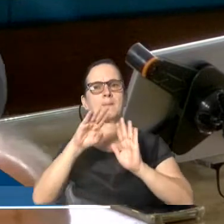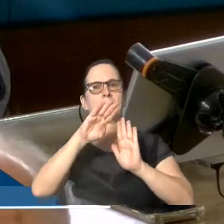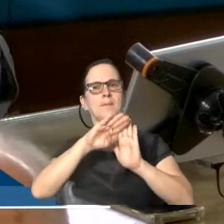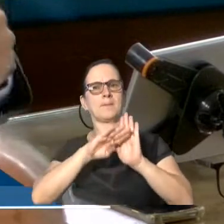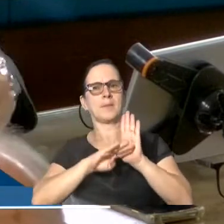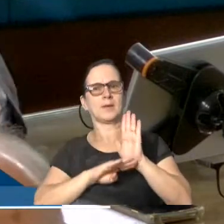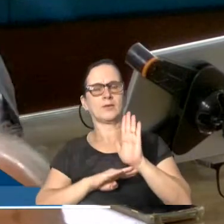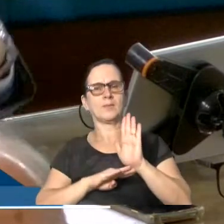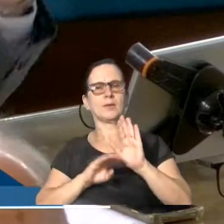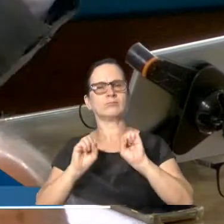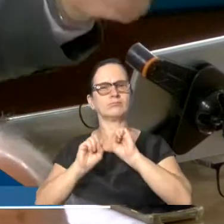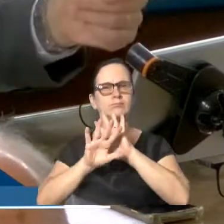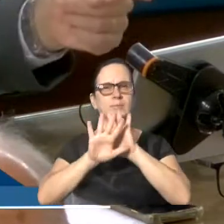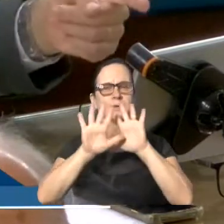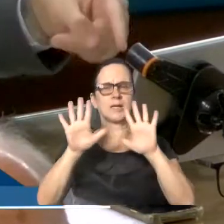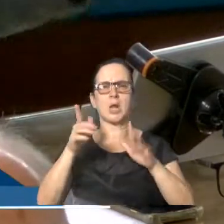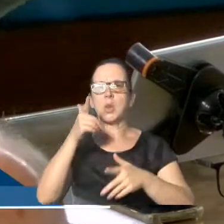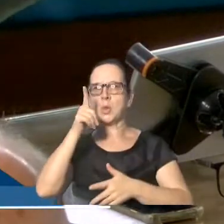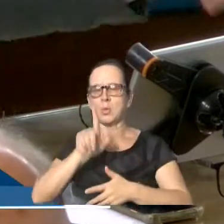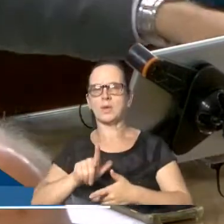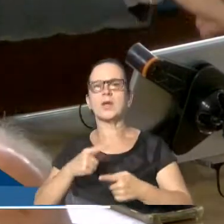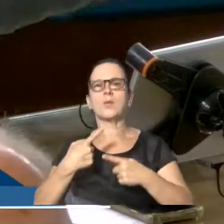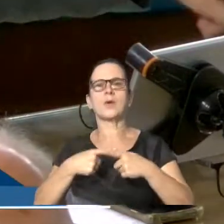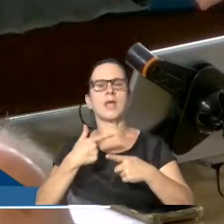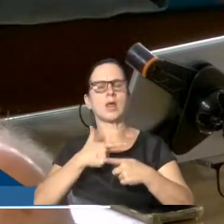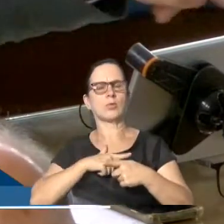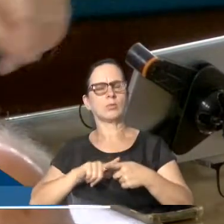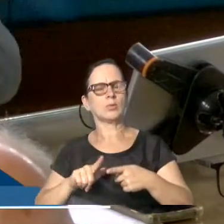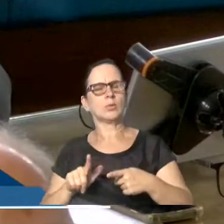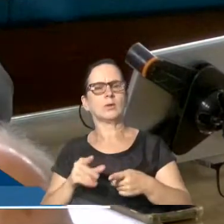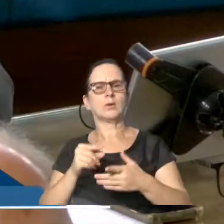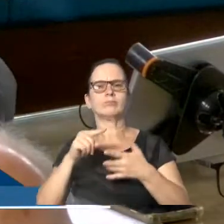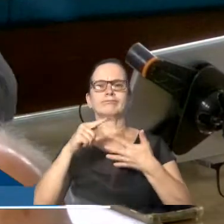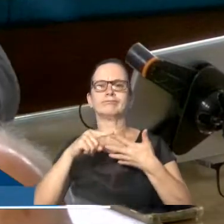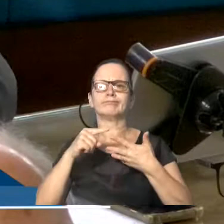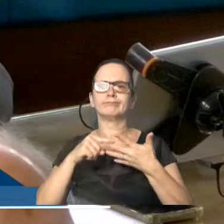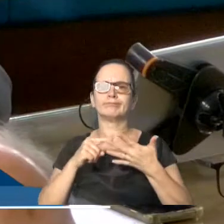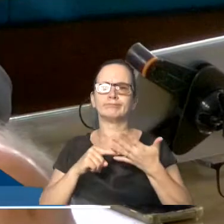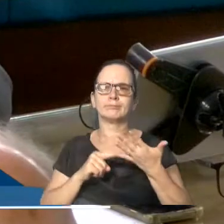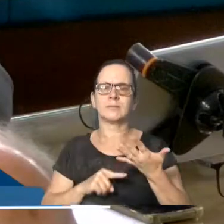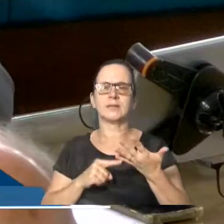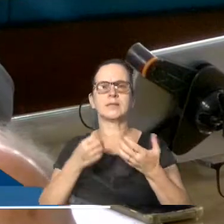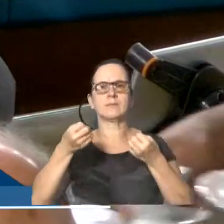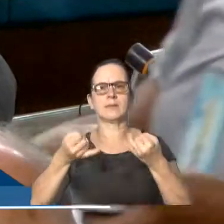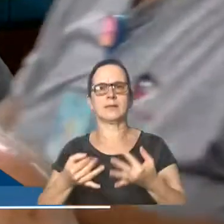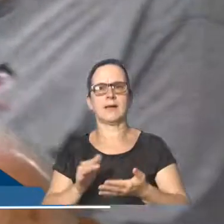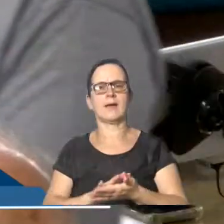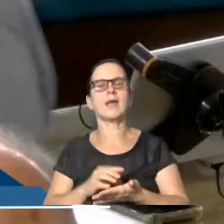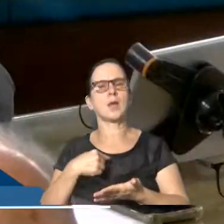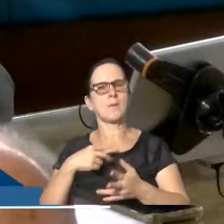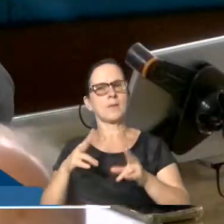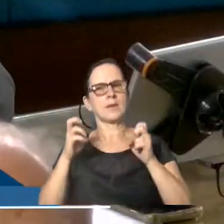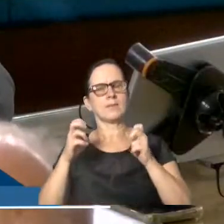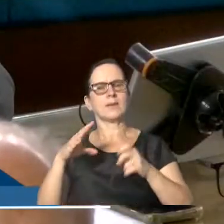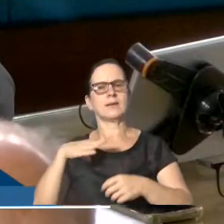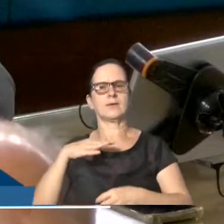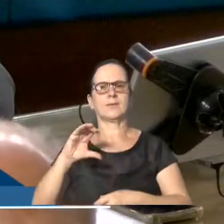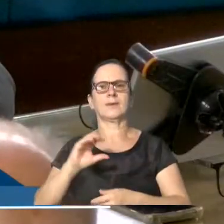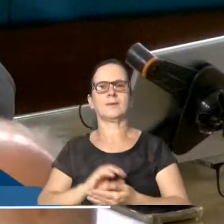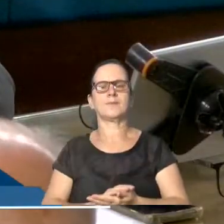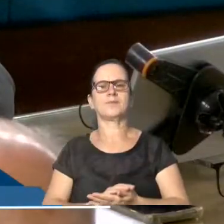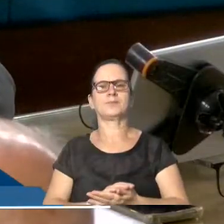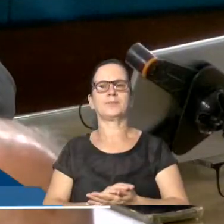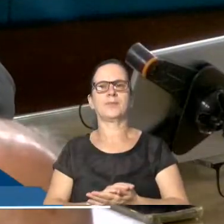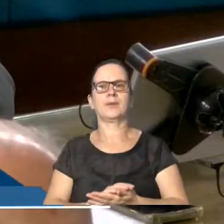essa transparência. Não consigo fazer porque nós não temos condições, por isso, por isso, por isso. Deixa claro as coisas. É o que eu vejo que está acontecendo nessa cidade.